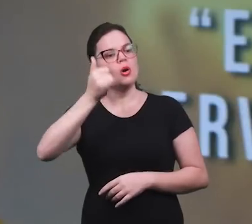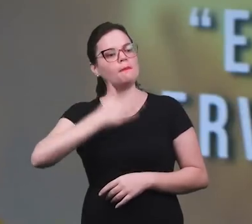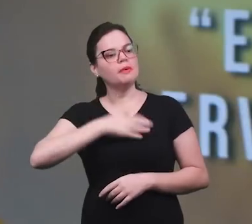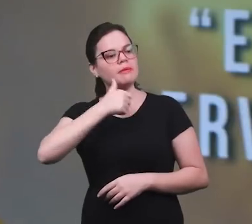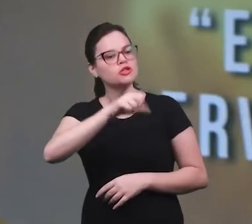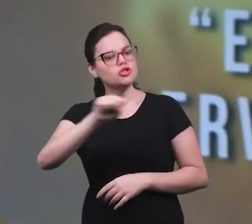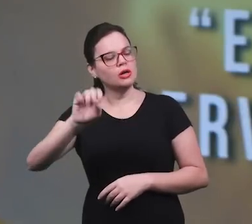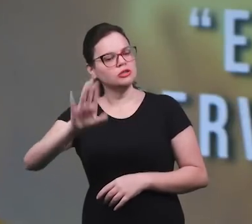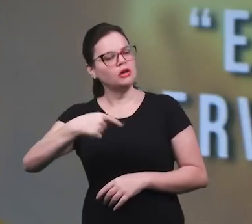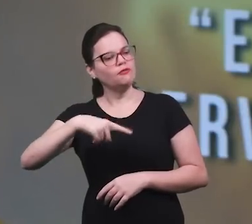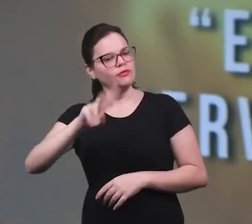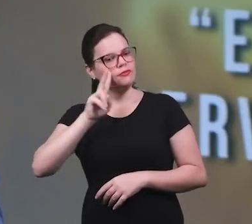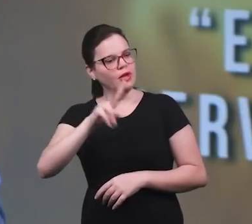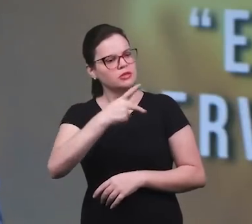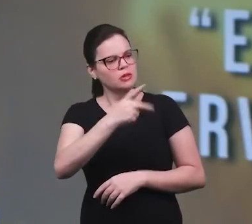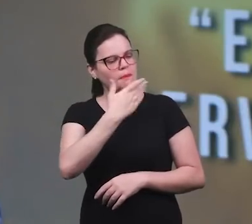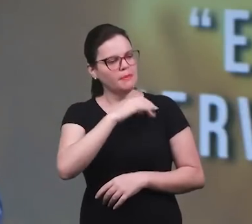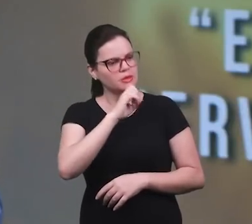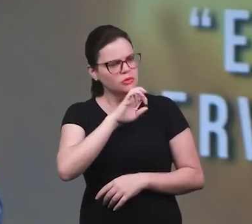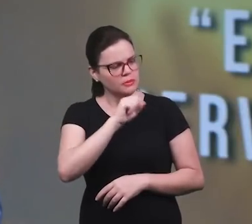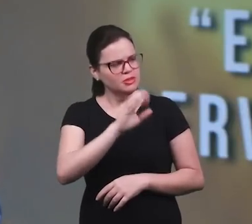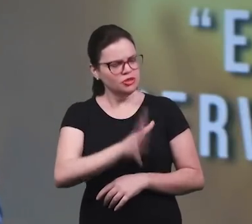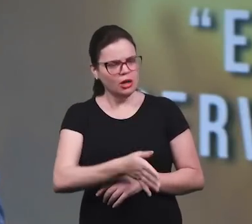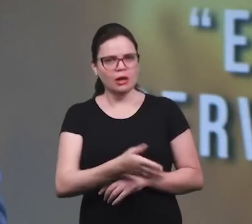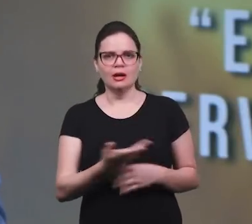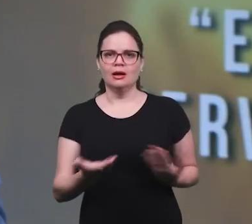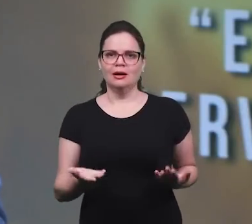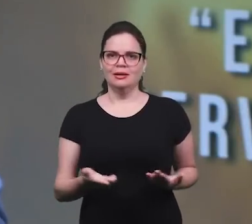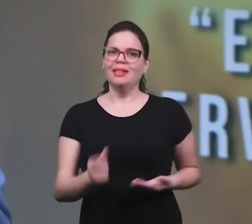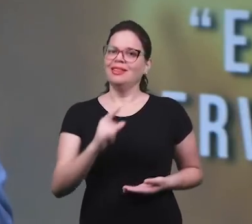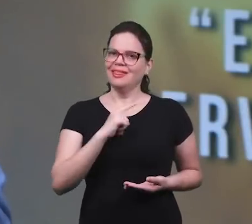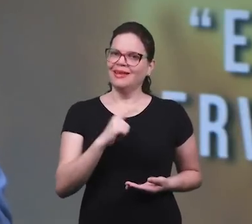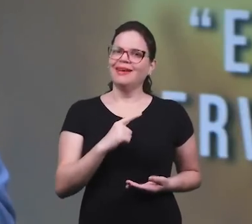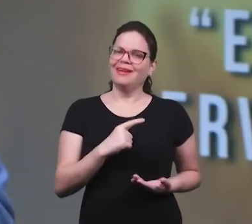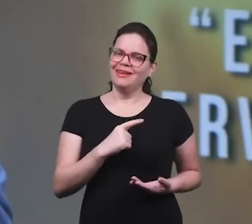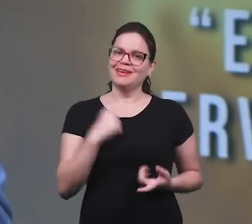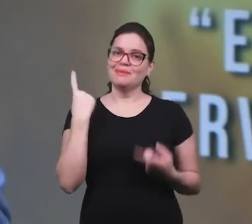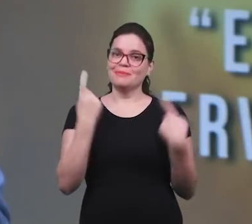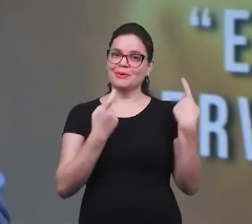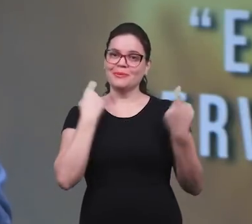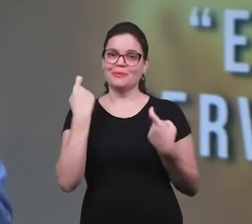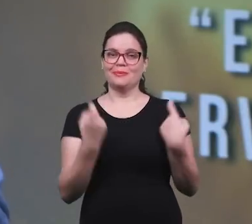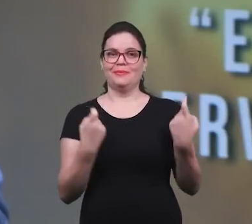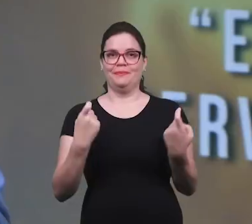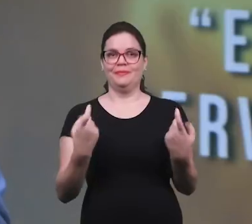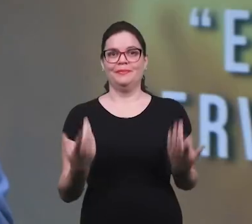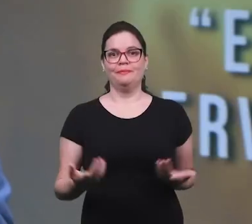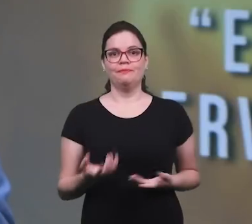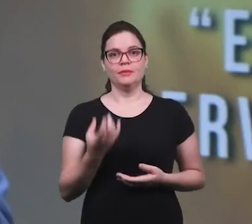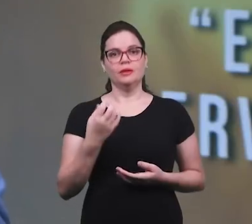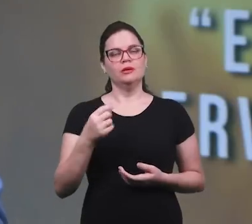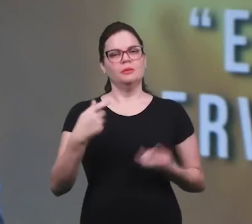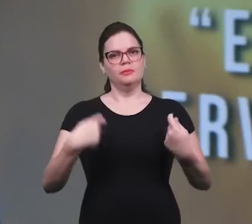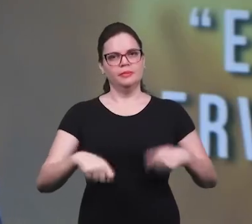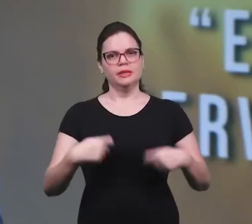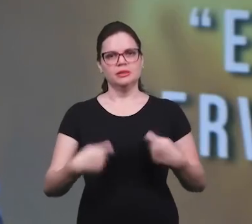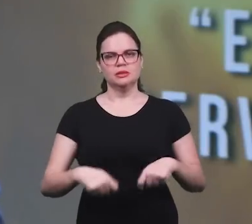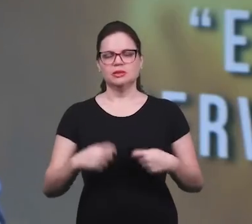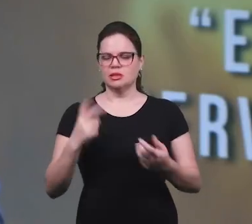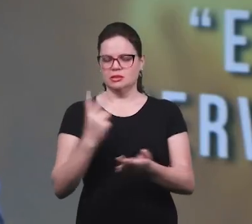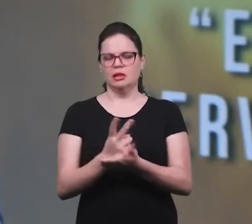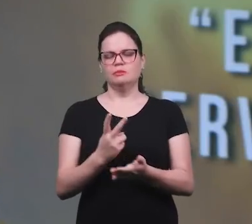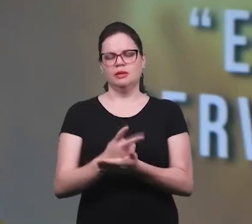sua mãe, já foi ver os seus pais. Então ela exerce, quando nós deixamos isso também dentro do equilíbrio, sempre notar